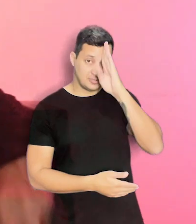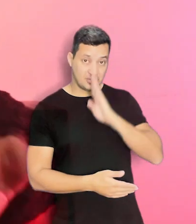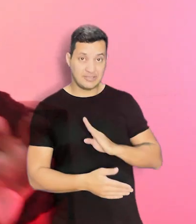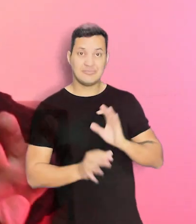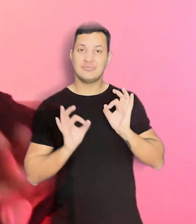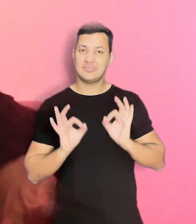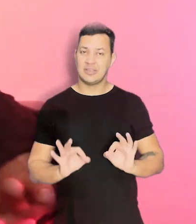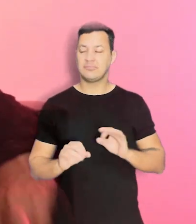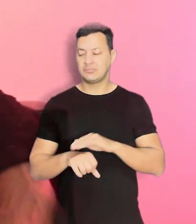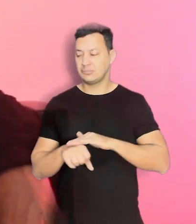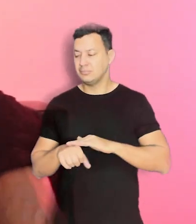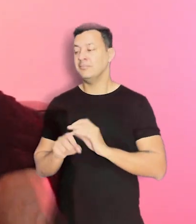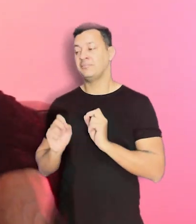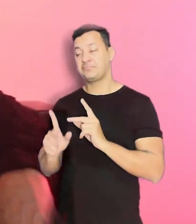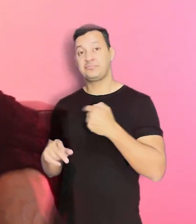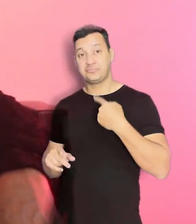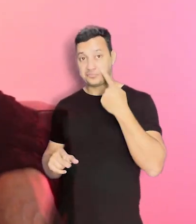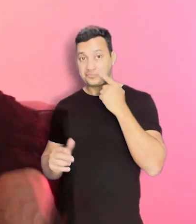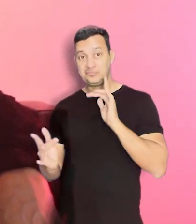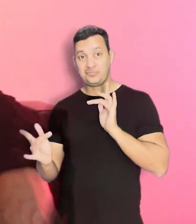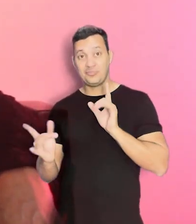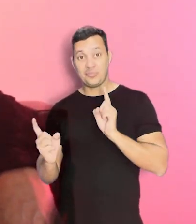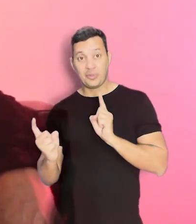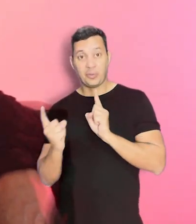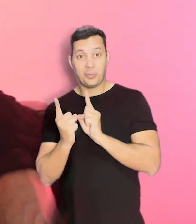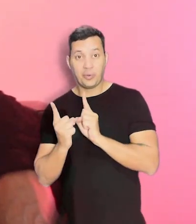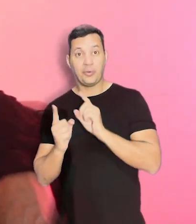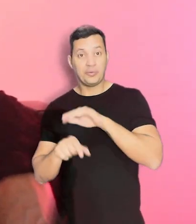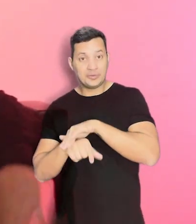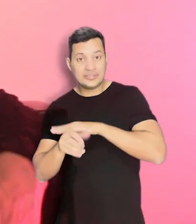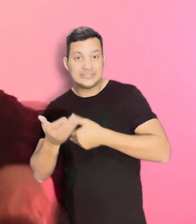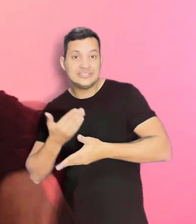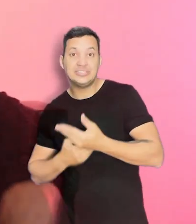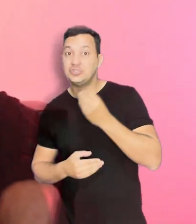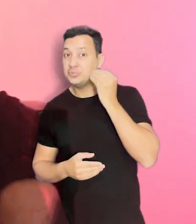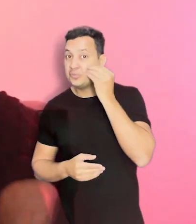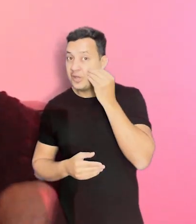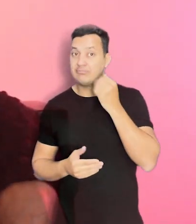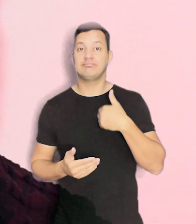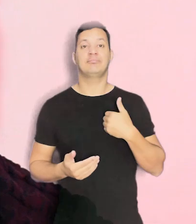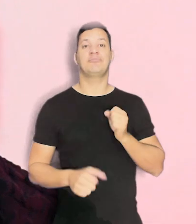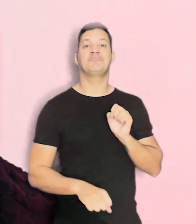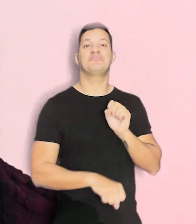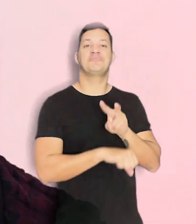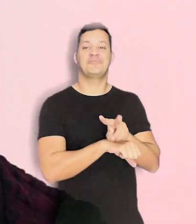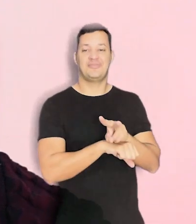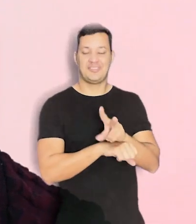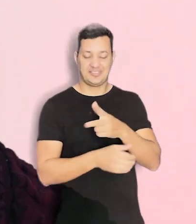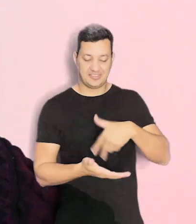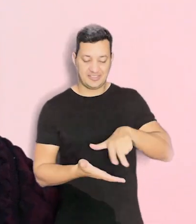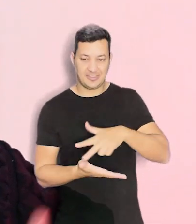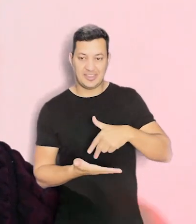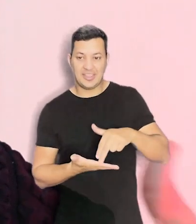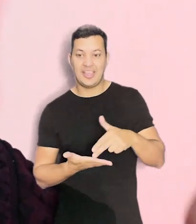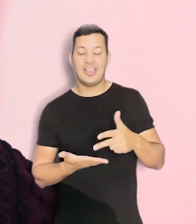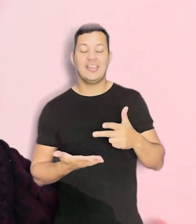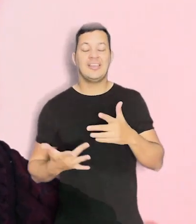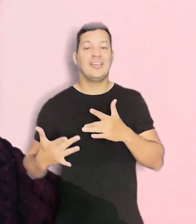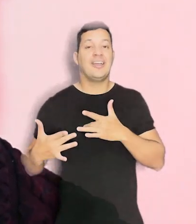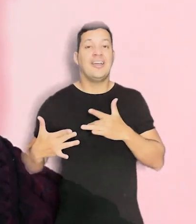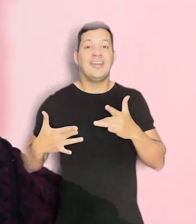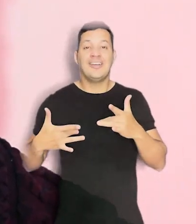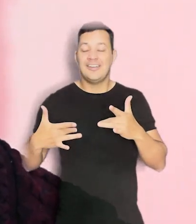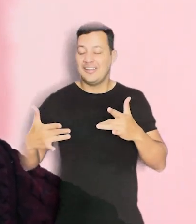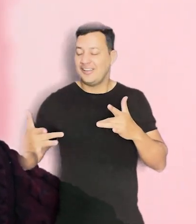te dá uma bolsa. Eu falei, ok, vou lá, vou experimentar. E aí entrei, e aí fui me apaixonando